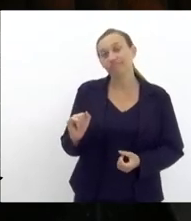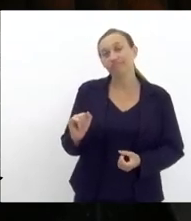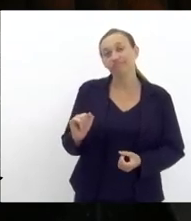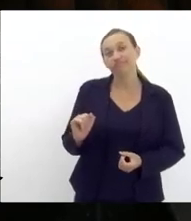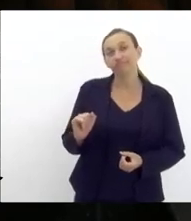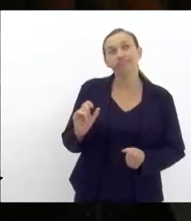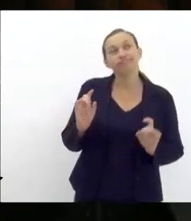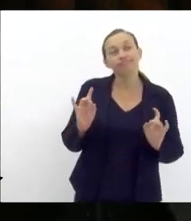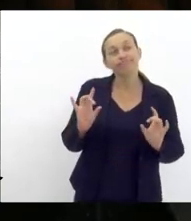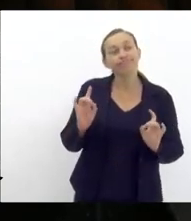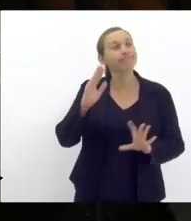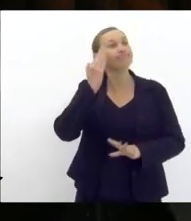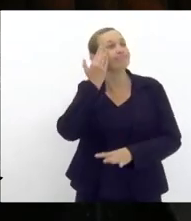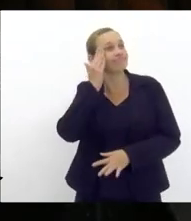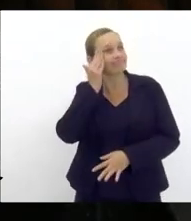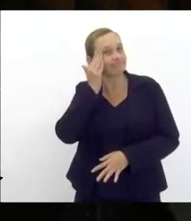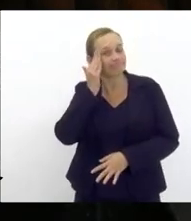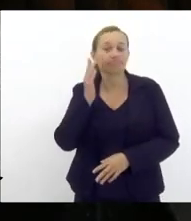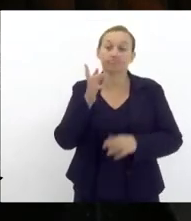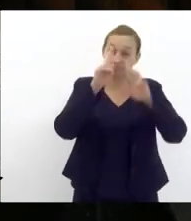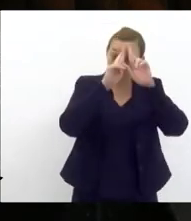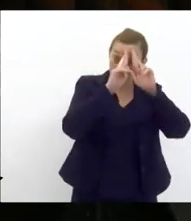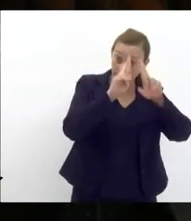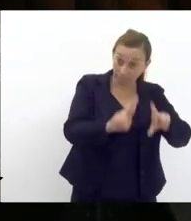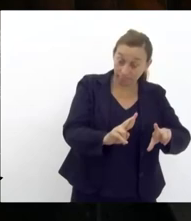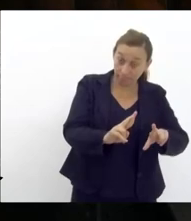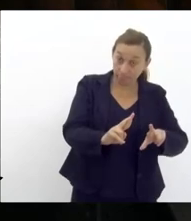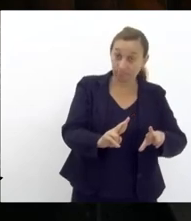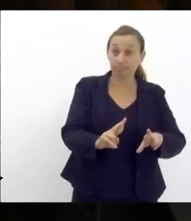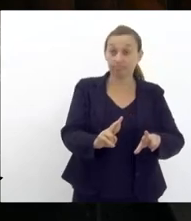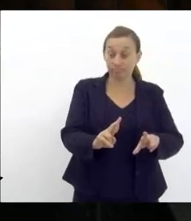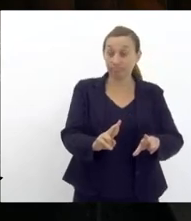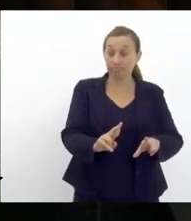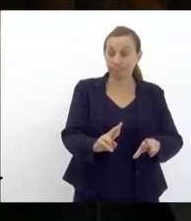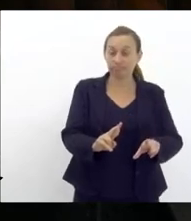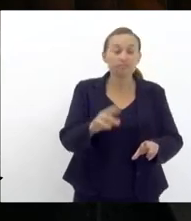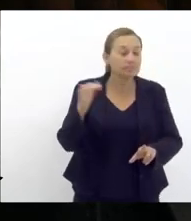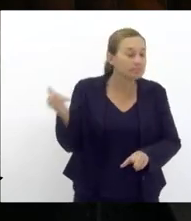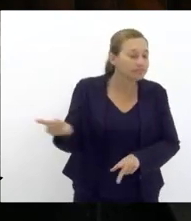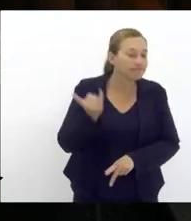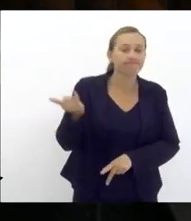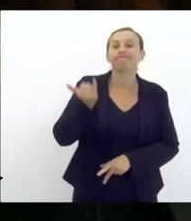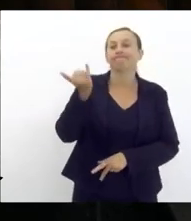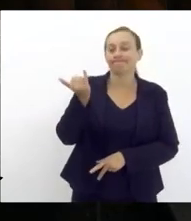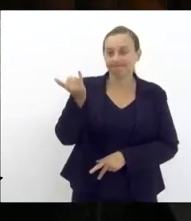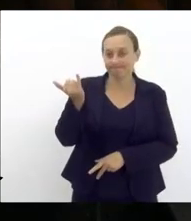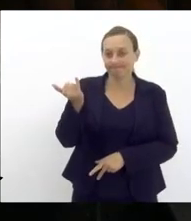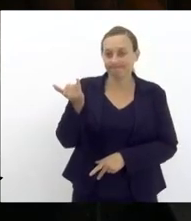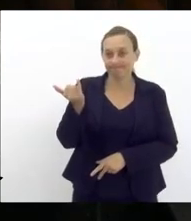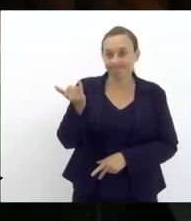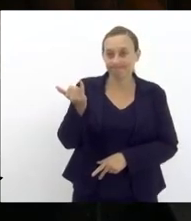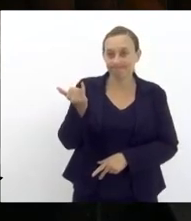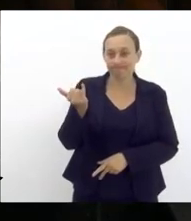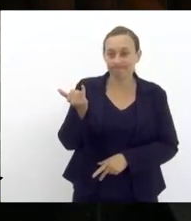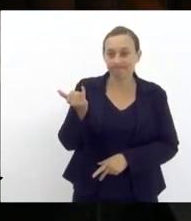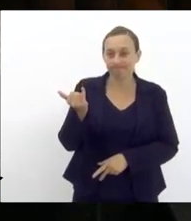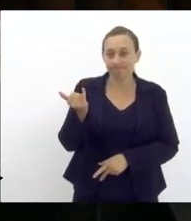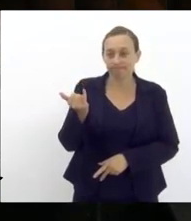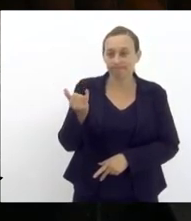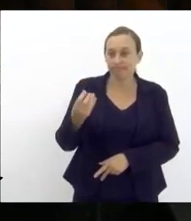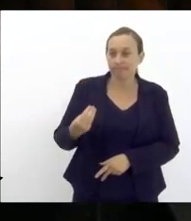entender que o respeito mútuo é crucial para a coexistência